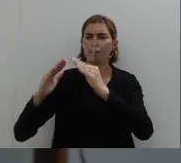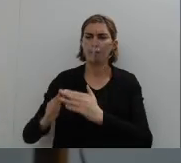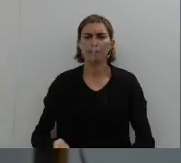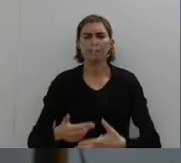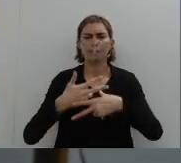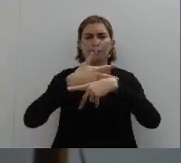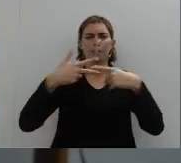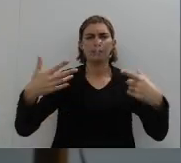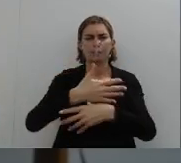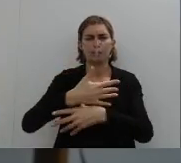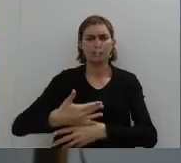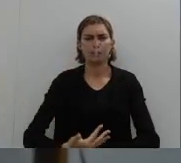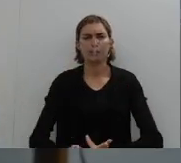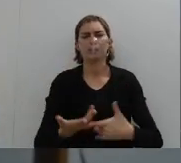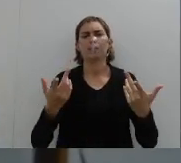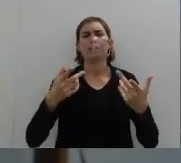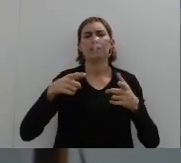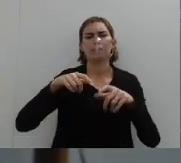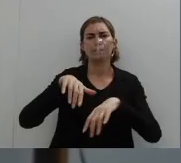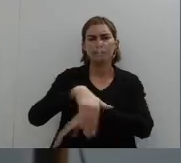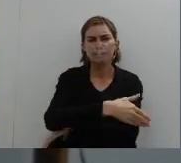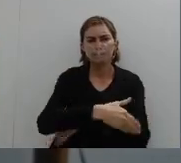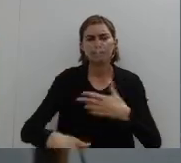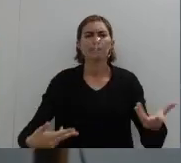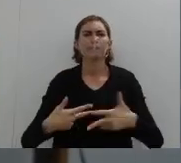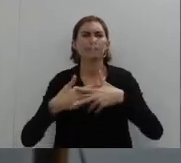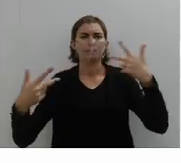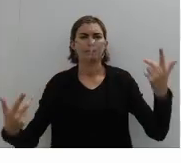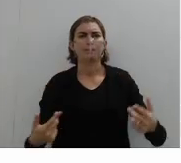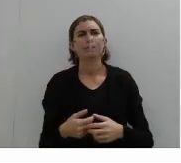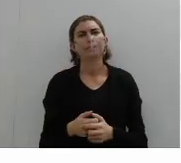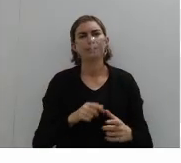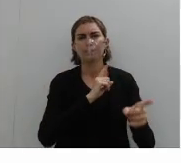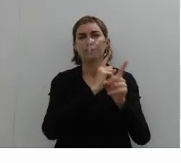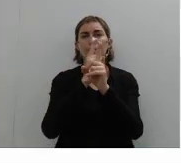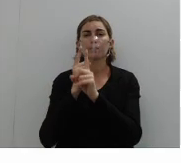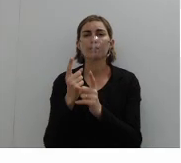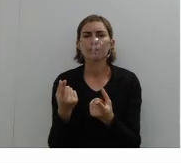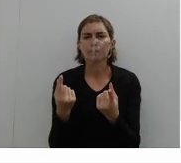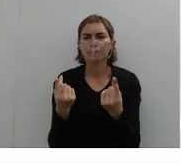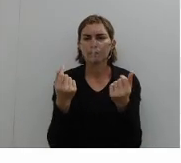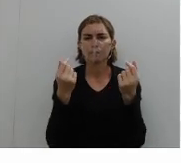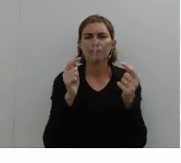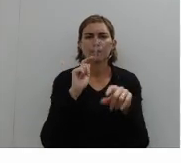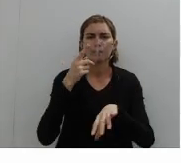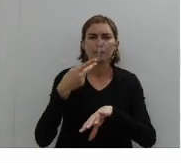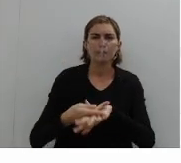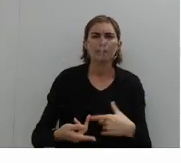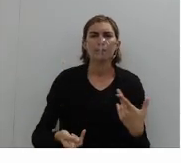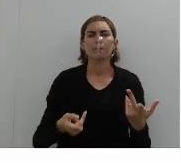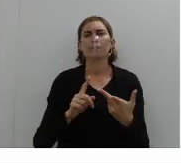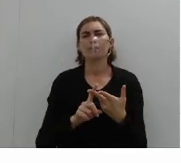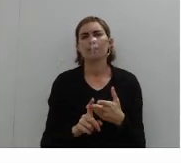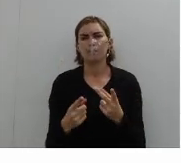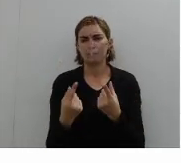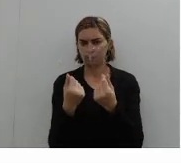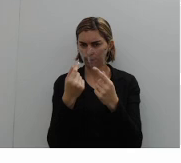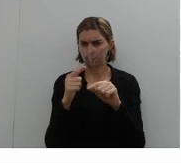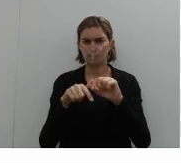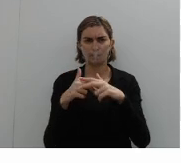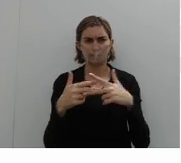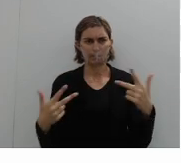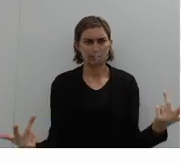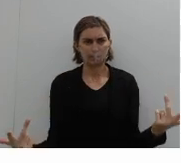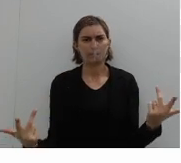fortes, construção de feitorias, certo? Encontrar fontes de recursos, como eu disse a você, fontes de